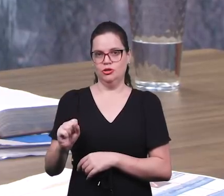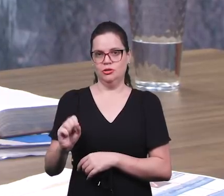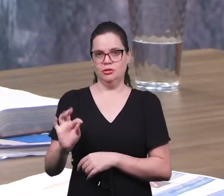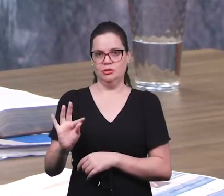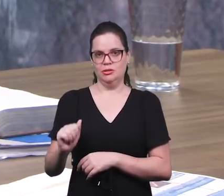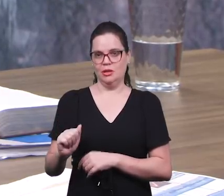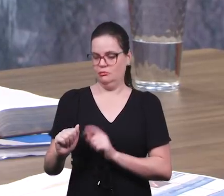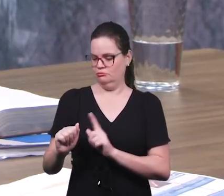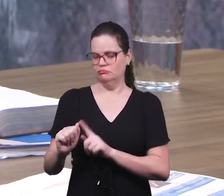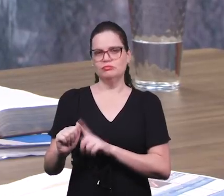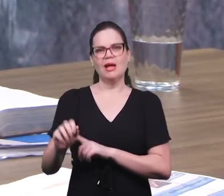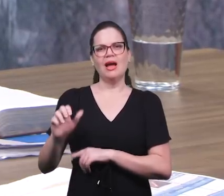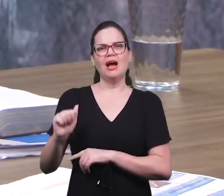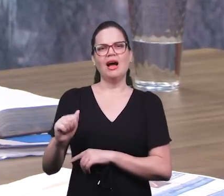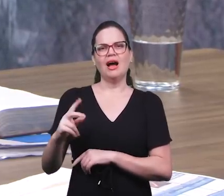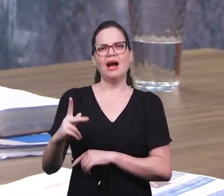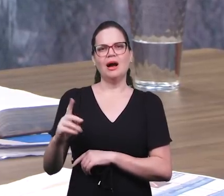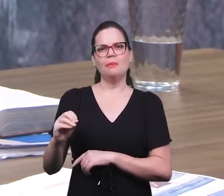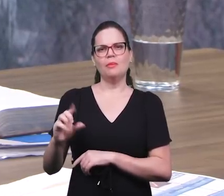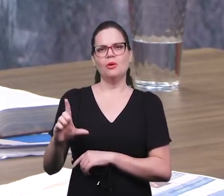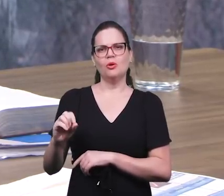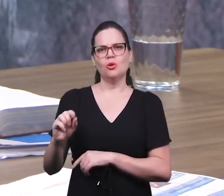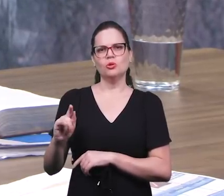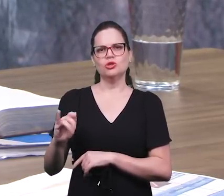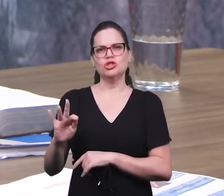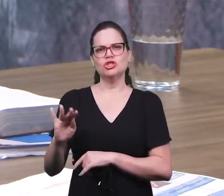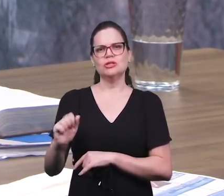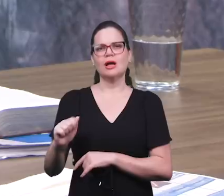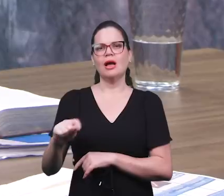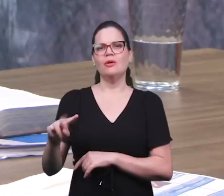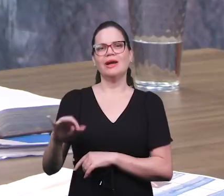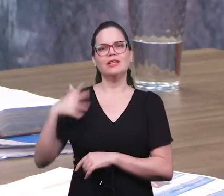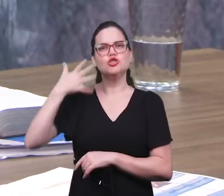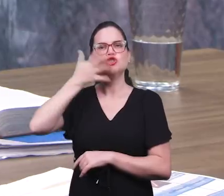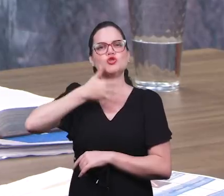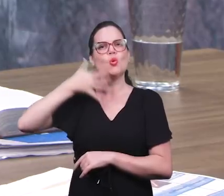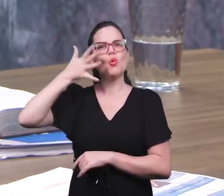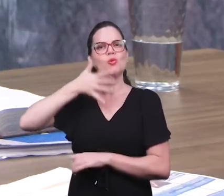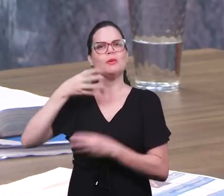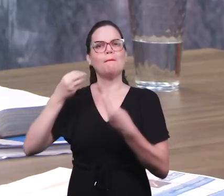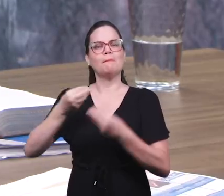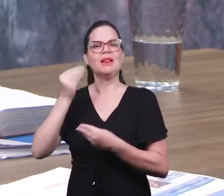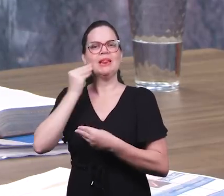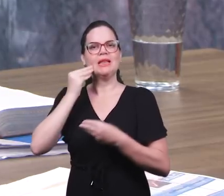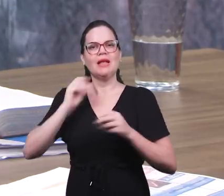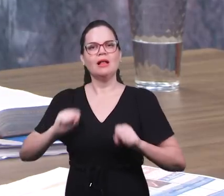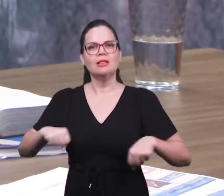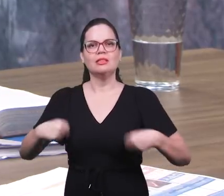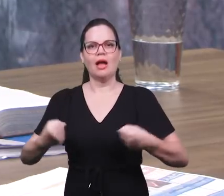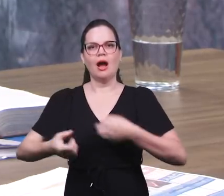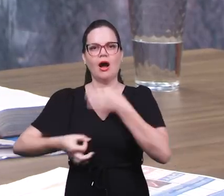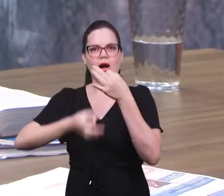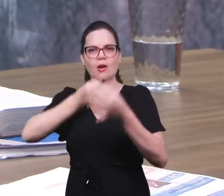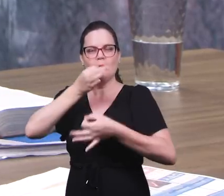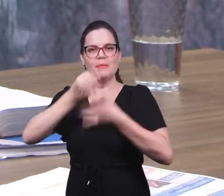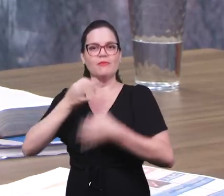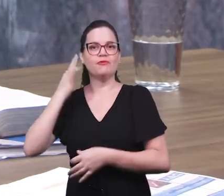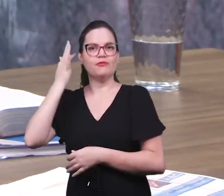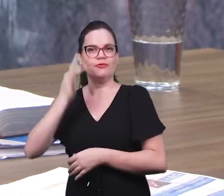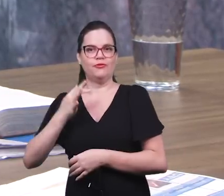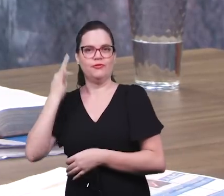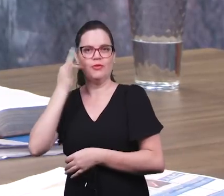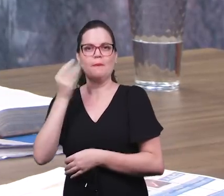nesse momento tentando usar, e aí é uma área que o pastor Luiz Eugênio domina bem, argumentos filosóficos